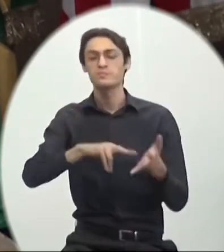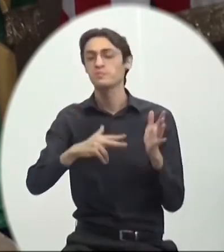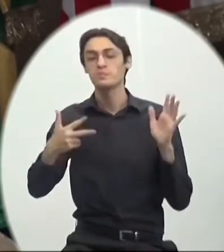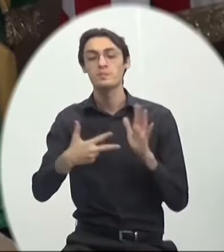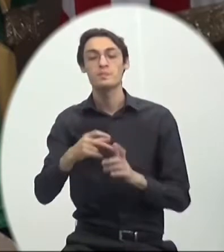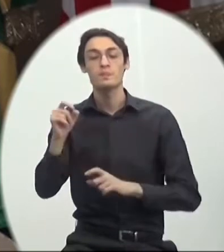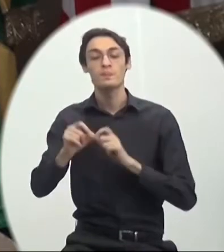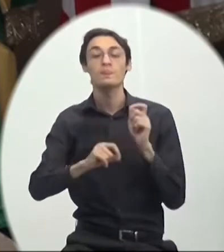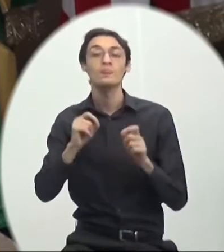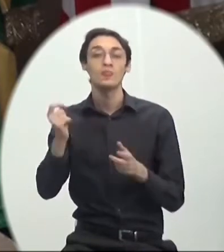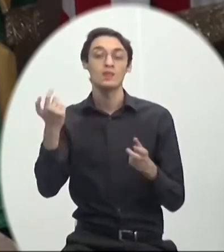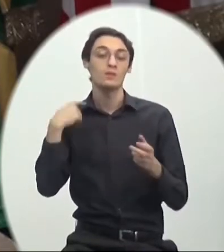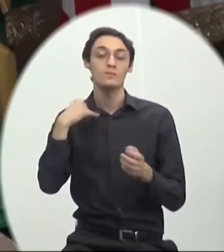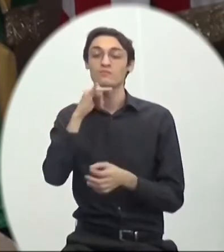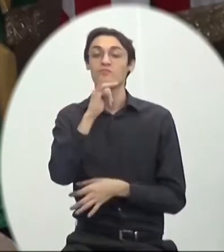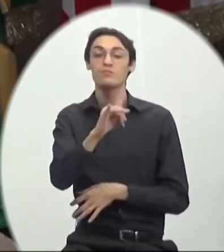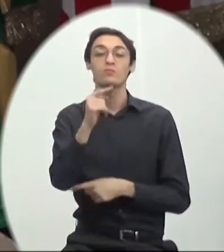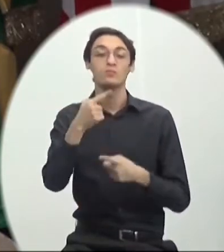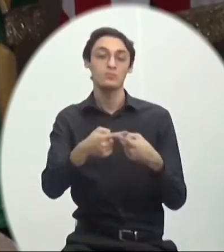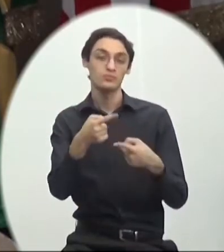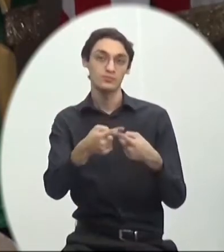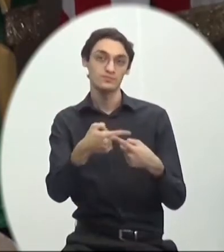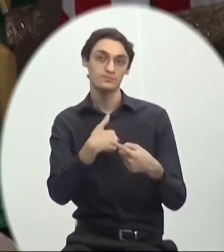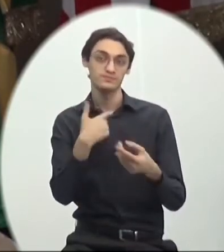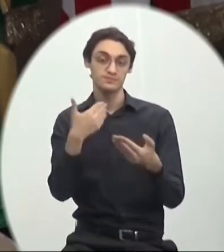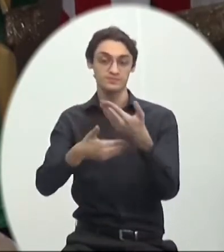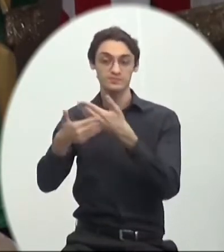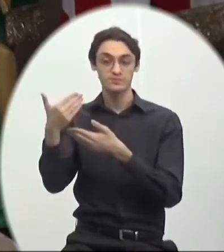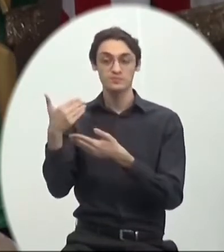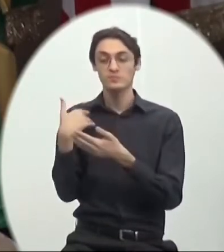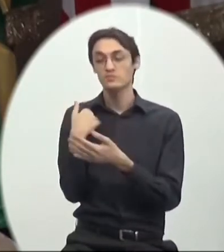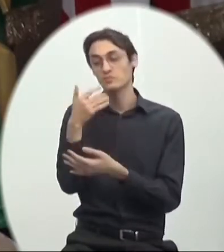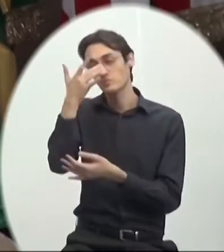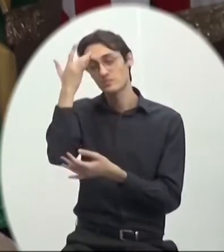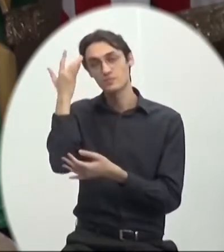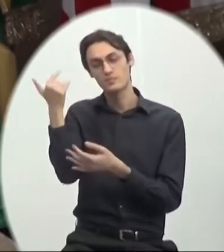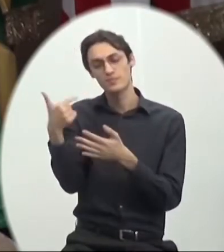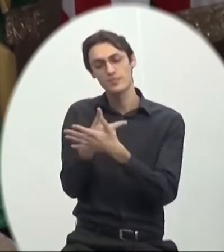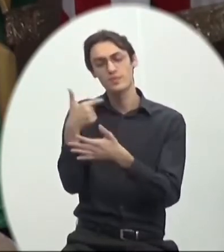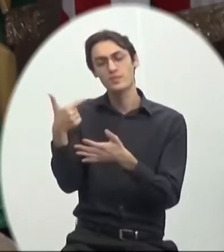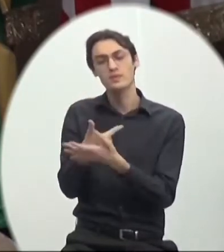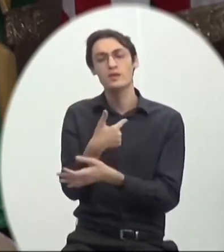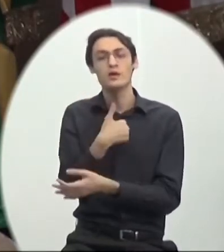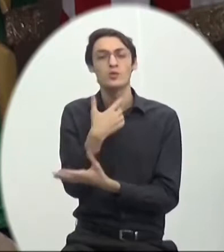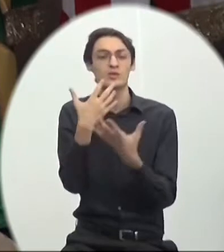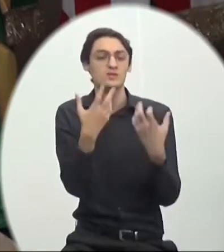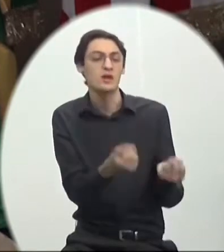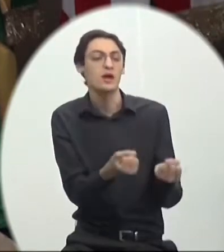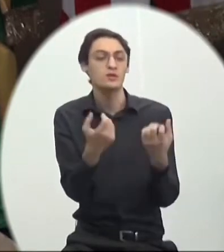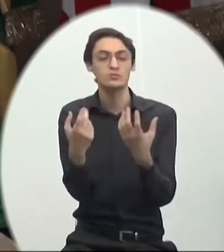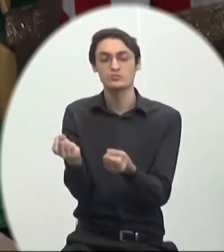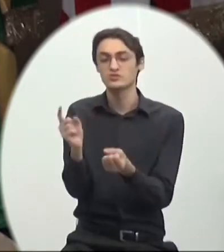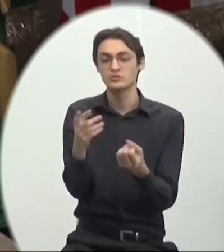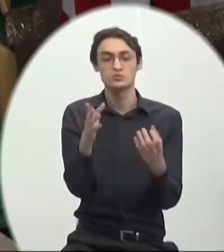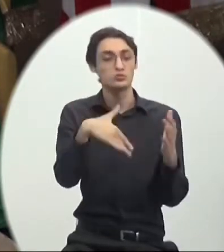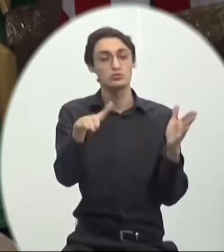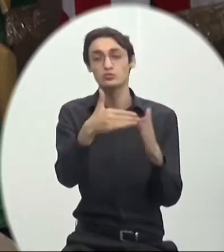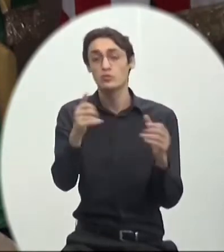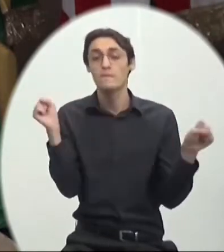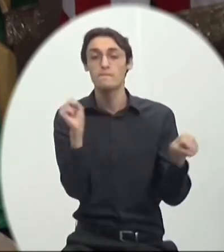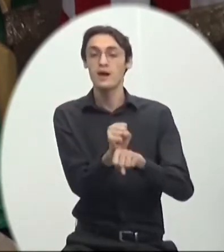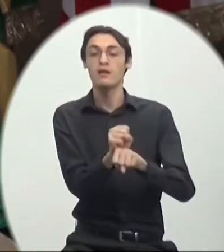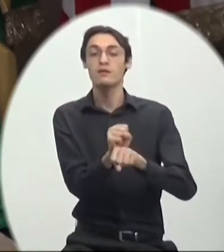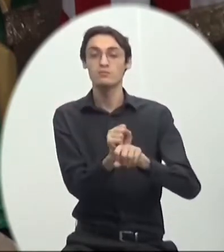Por que eu falo isso? Porque na realidade não há, até me perguntaram outro dia se eu era a favor lockdown, não no lockdown,